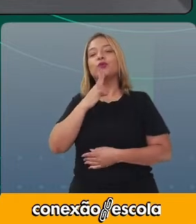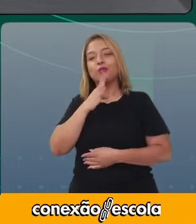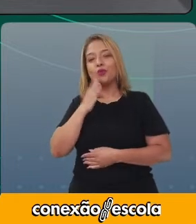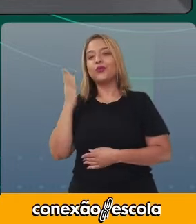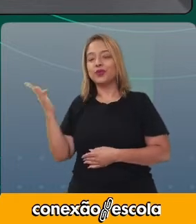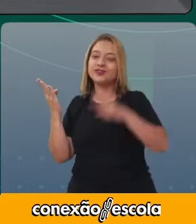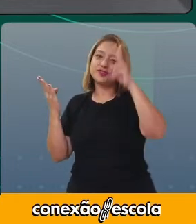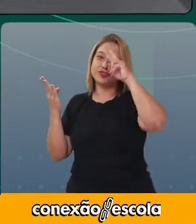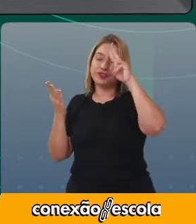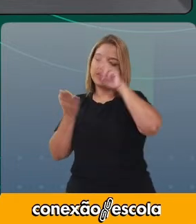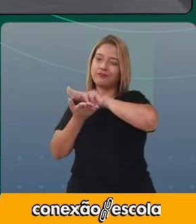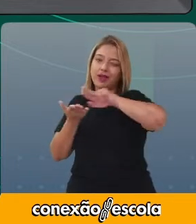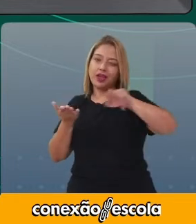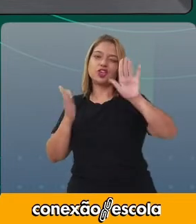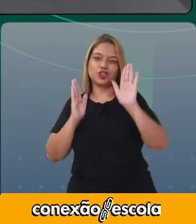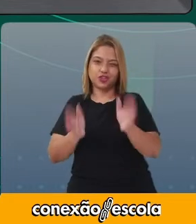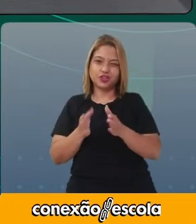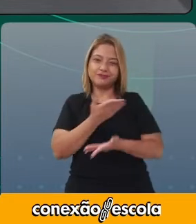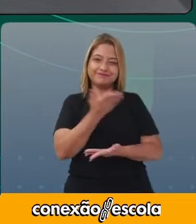dos Irmãos Green.